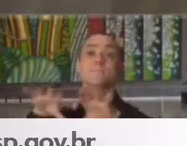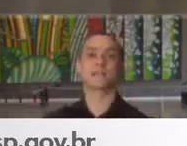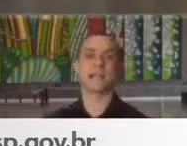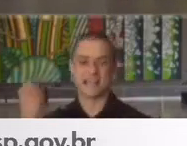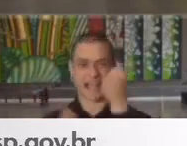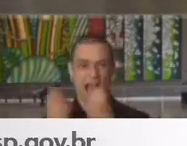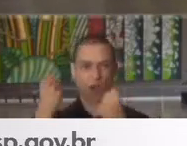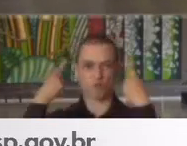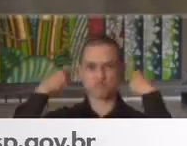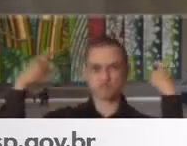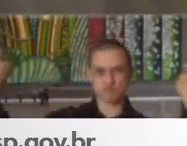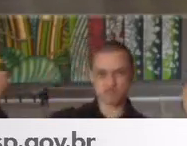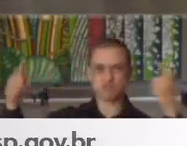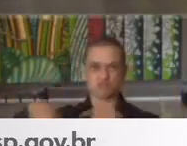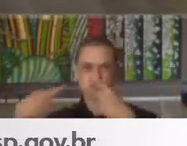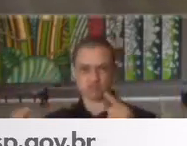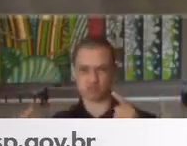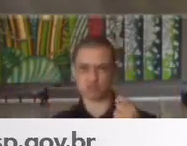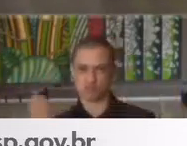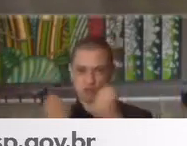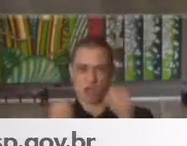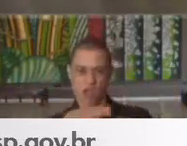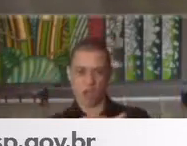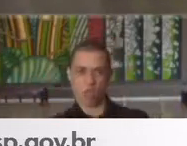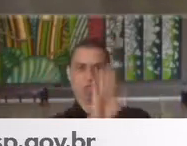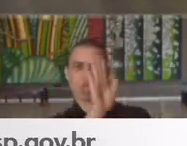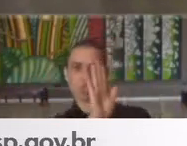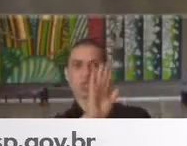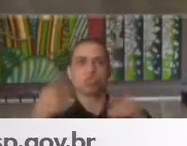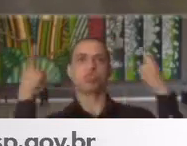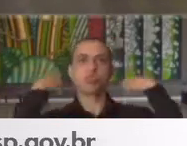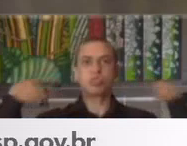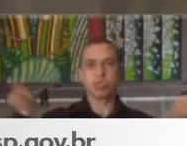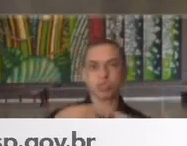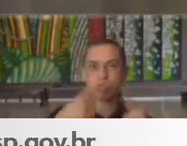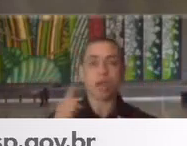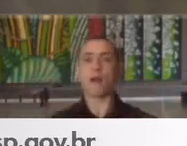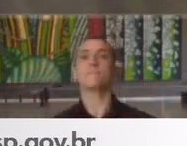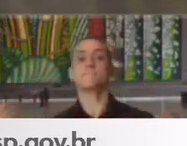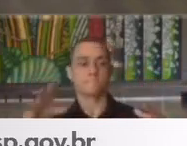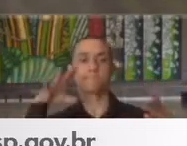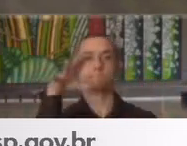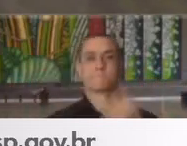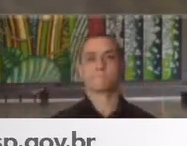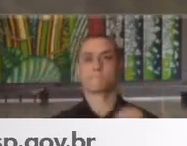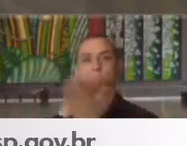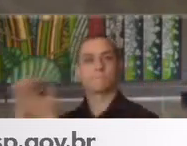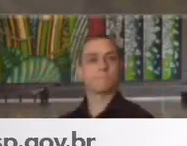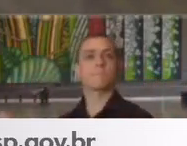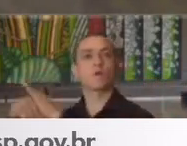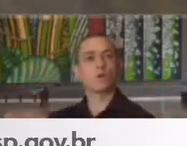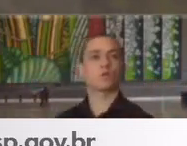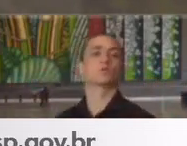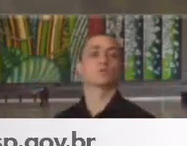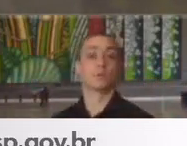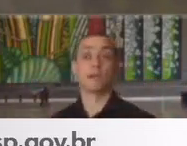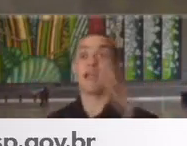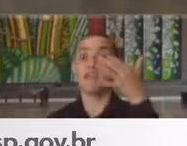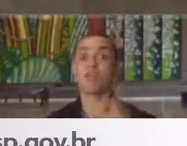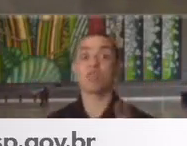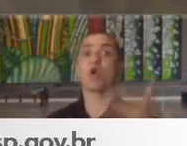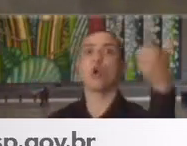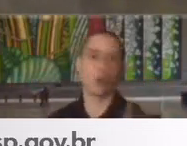de som e os equipamentos utilizados nestes eventos, para que outros não voltem a ocorrer. Então, a gente